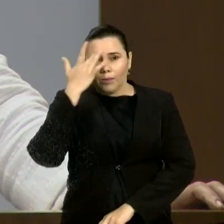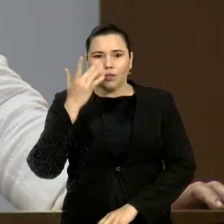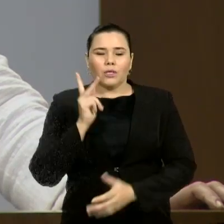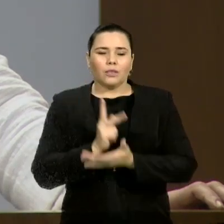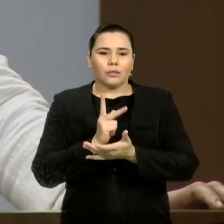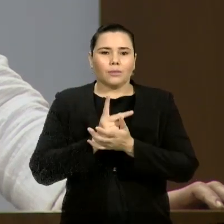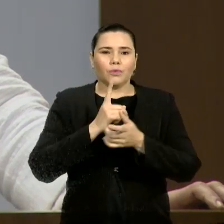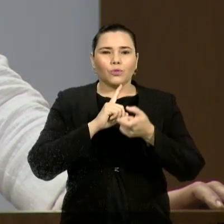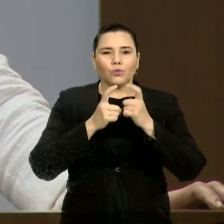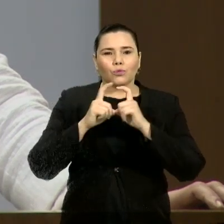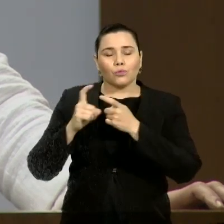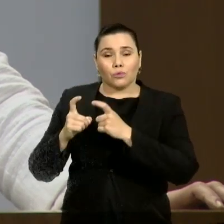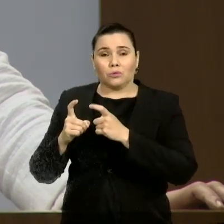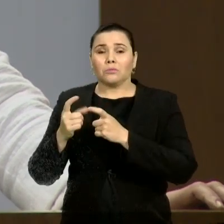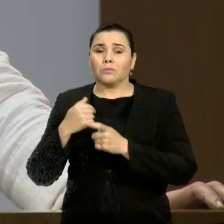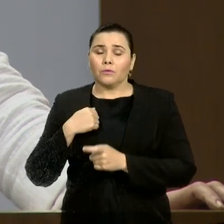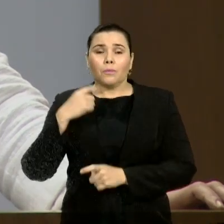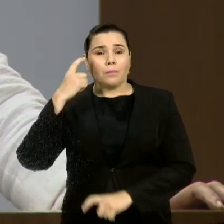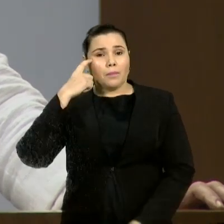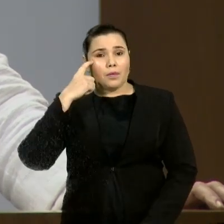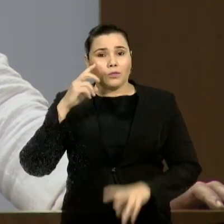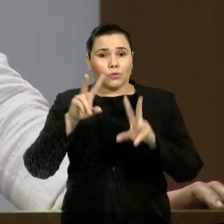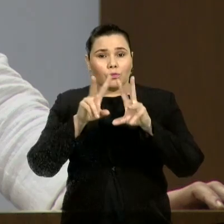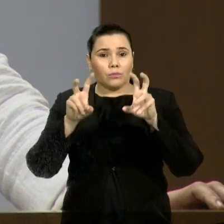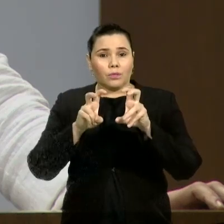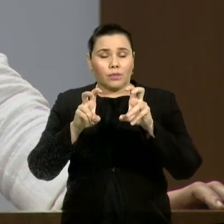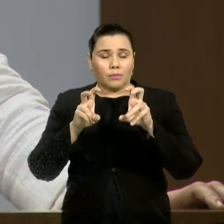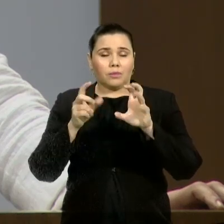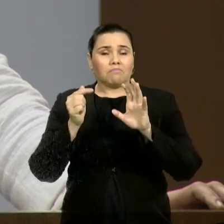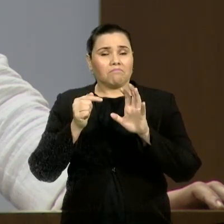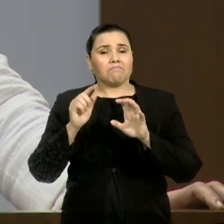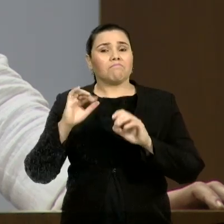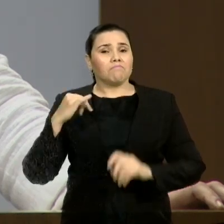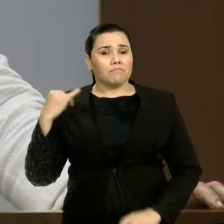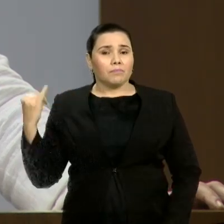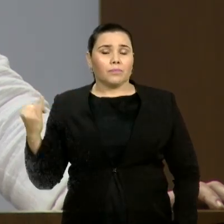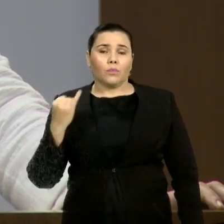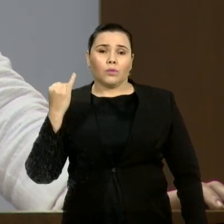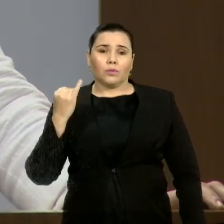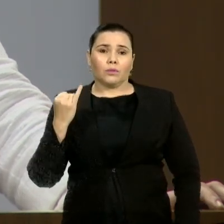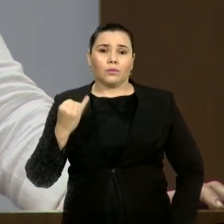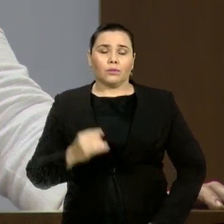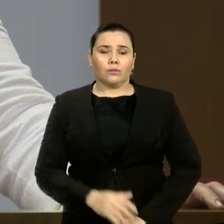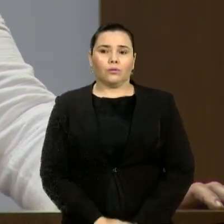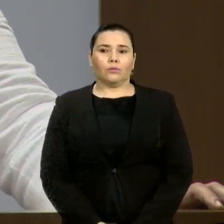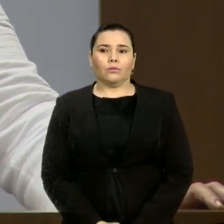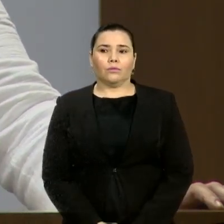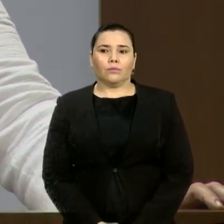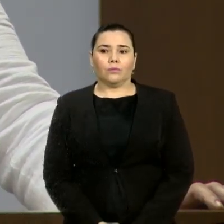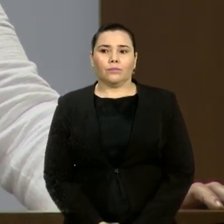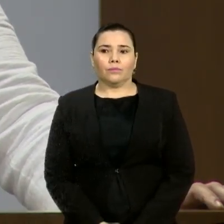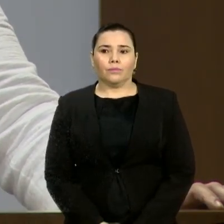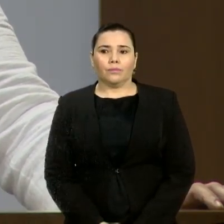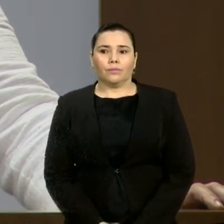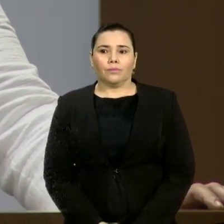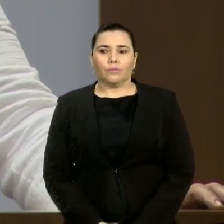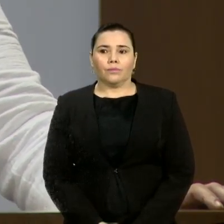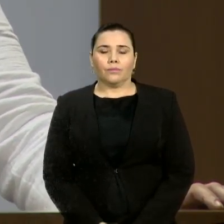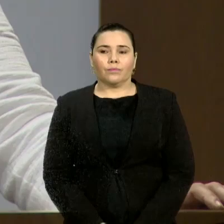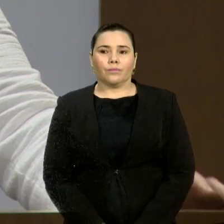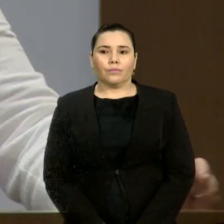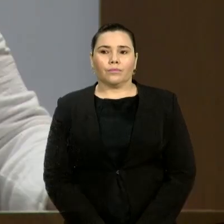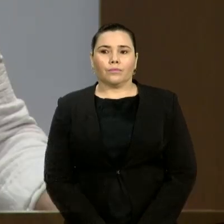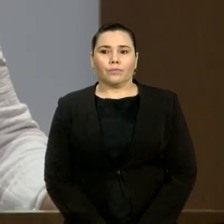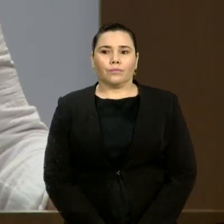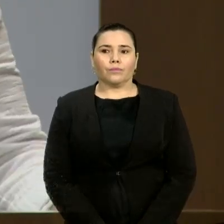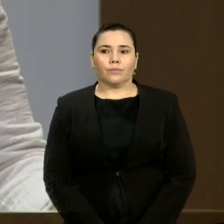tema realmente eh muito polêmico onde a gente tem